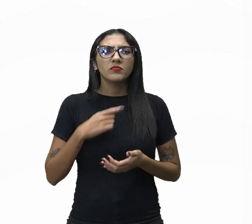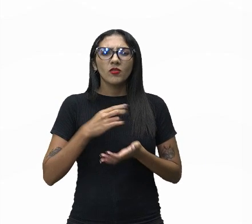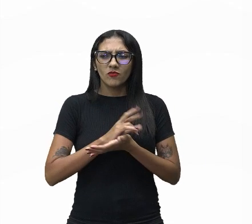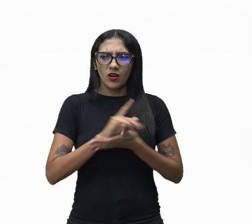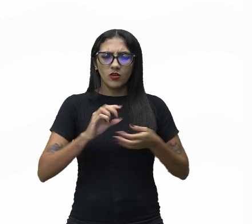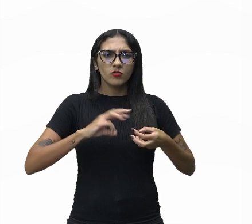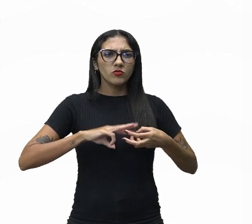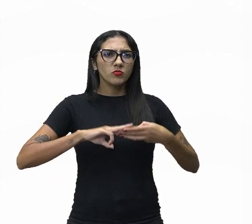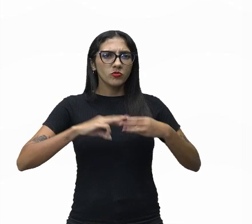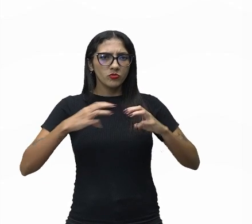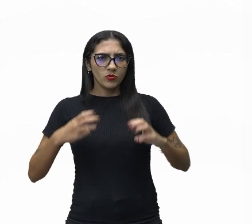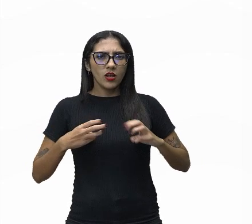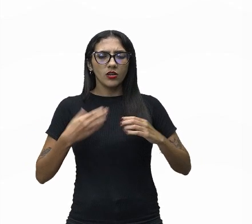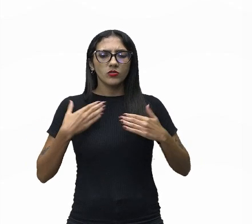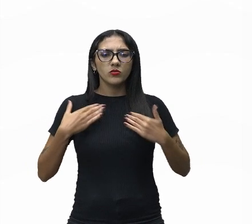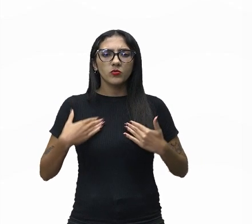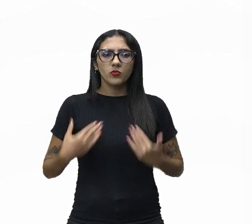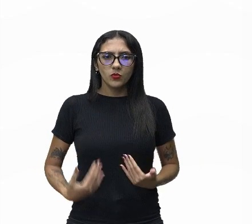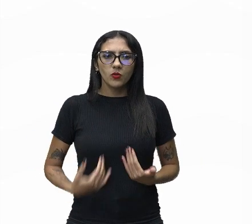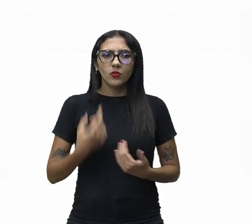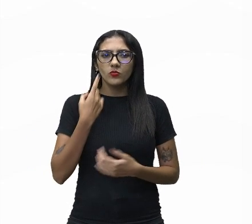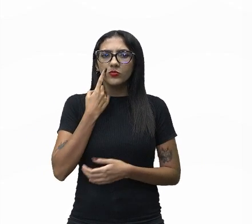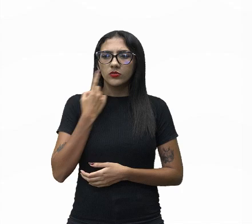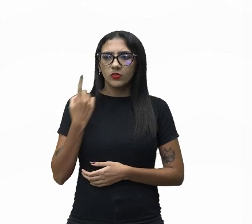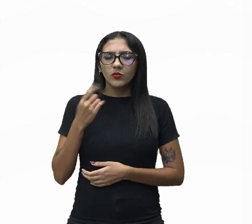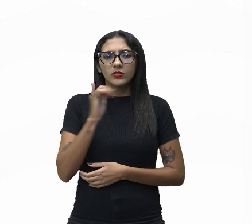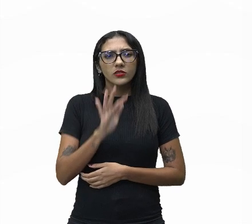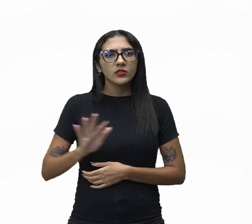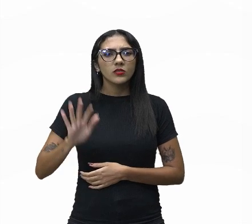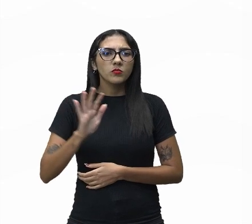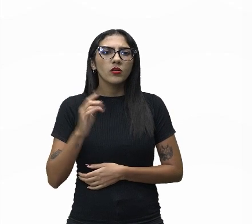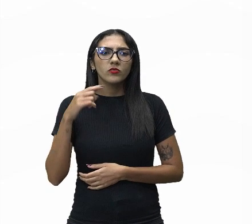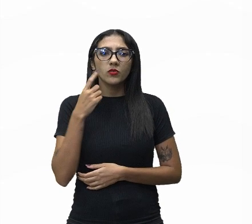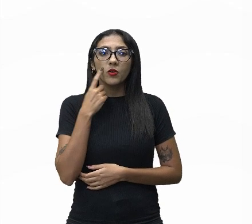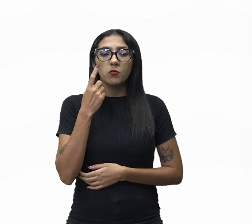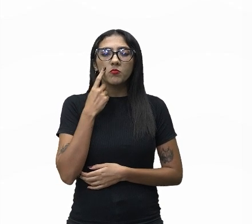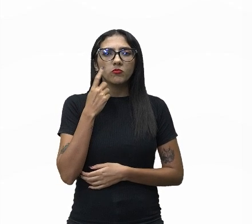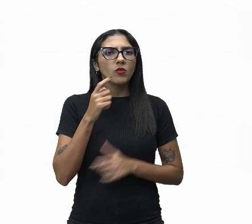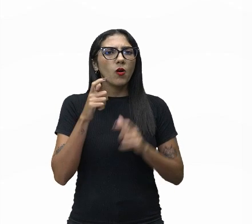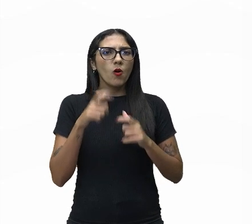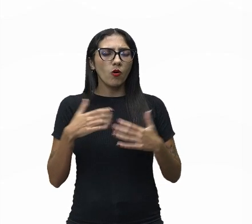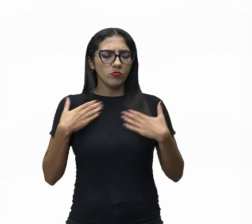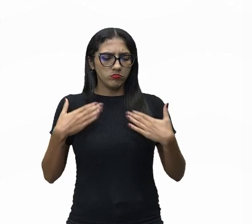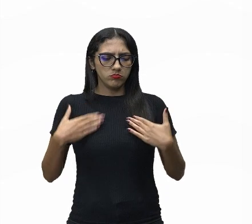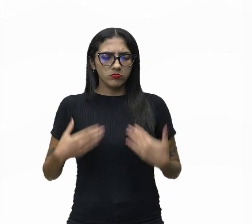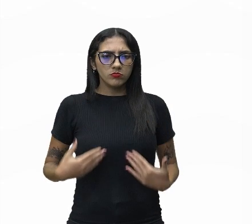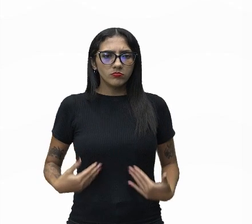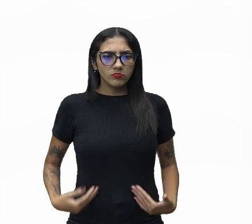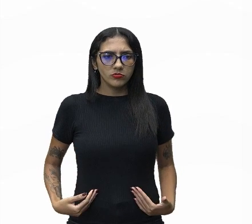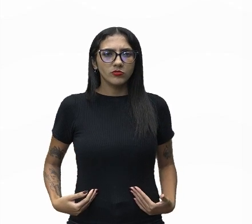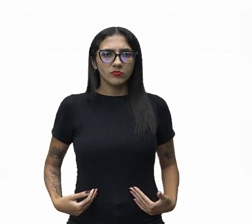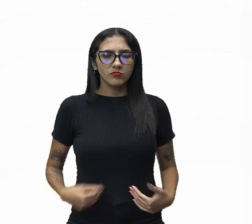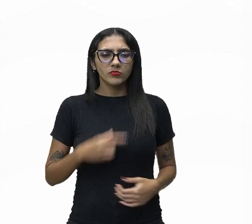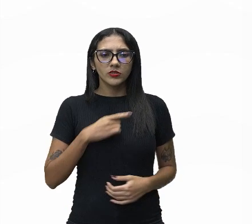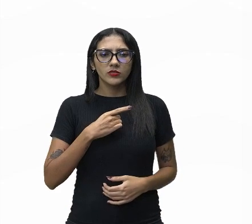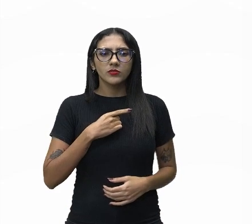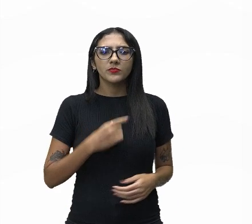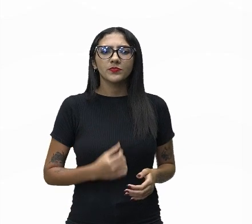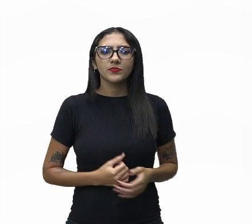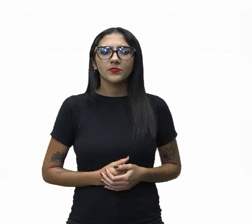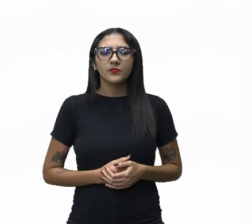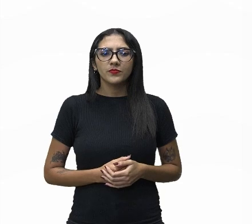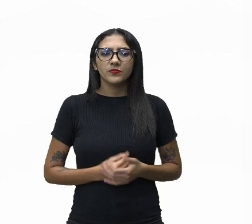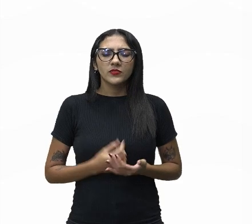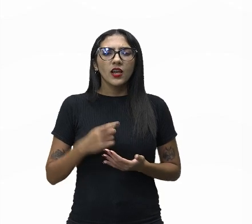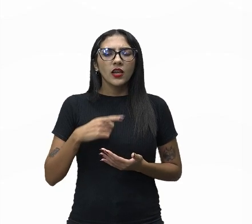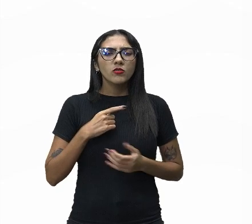músculos no corpo humano, né? Então essa imagem representa para a gente os diferentes tipos de músculos também que estão presentes. E os músculos